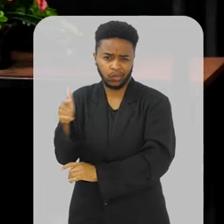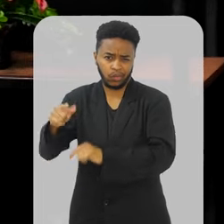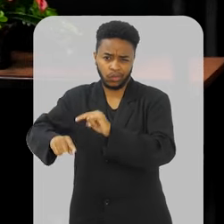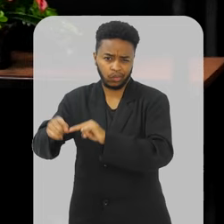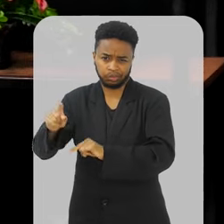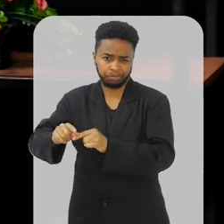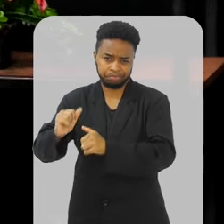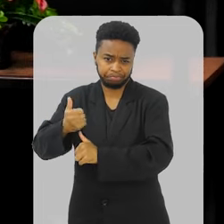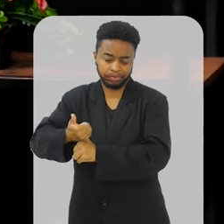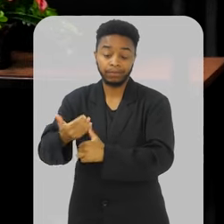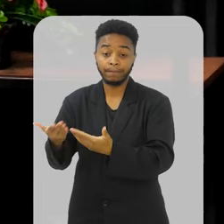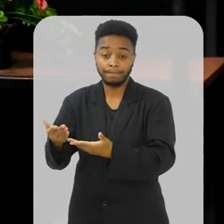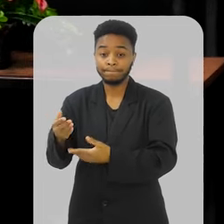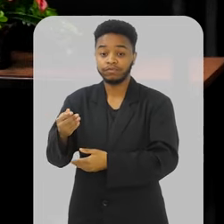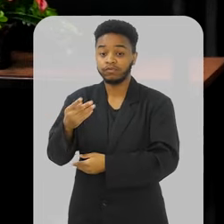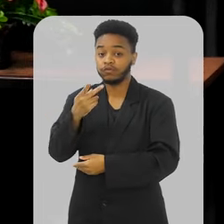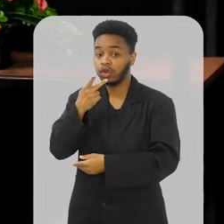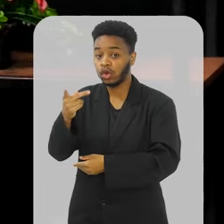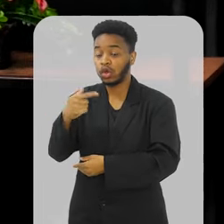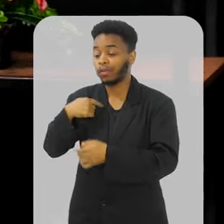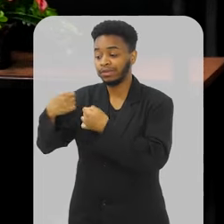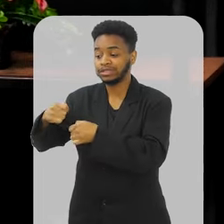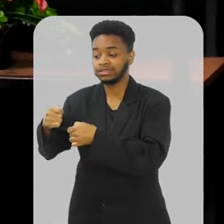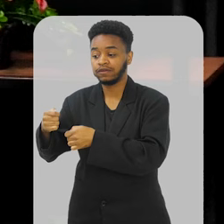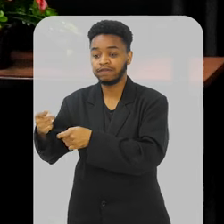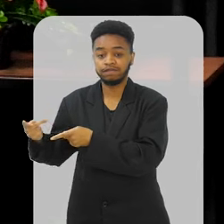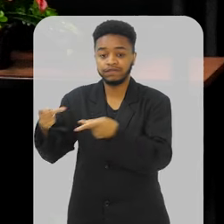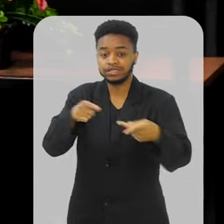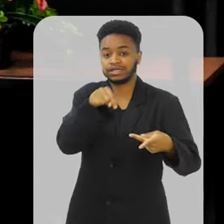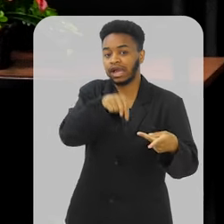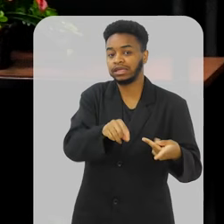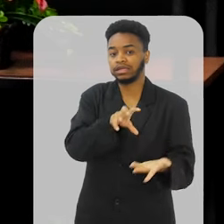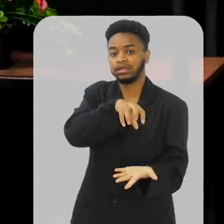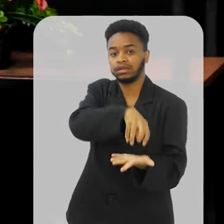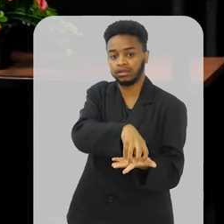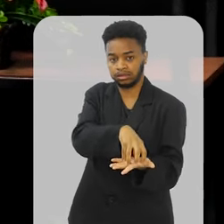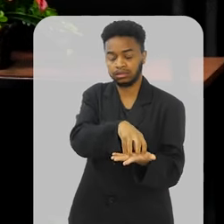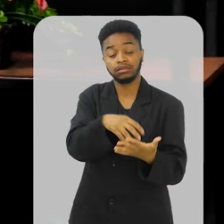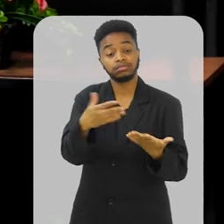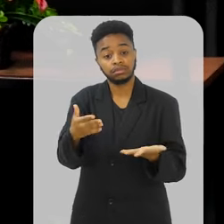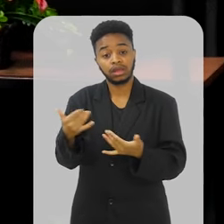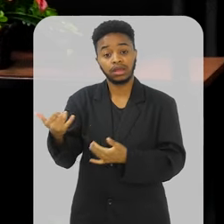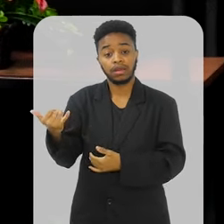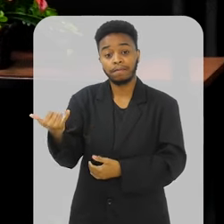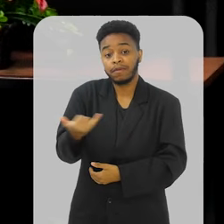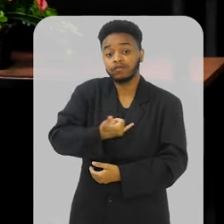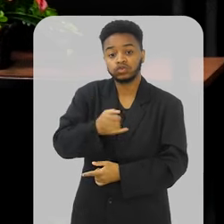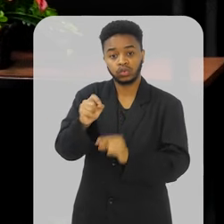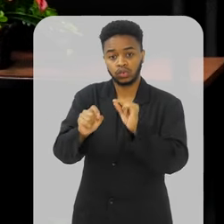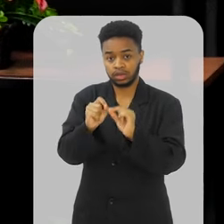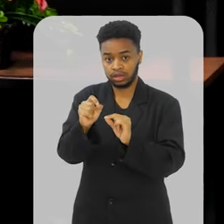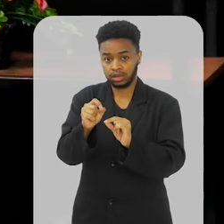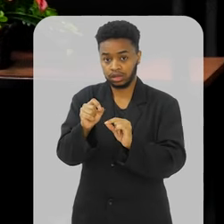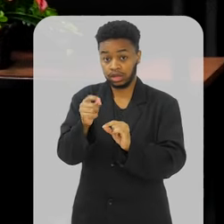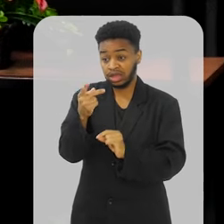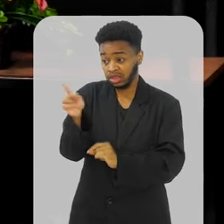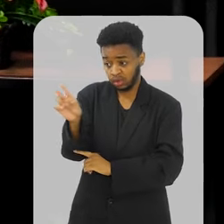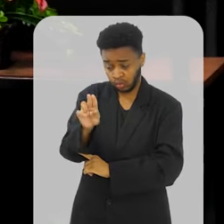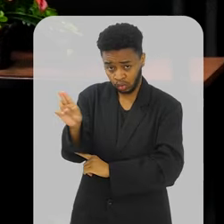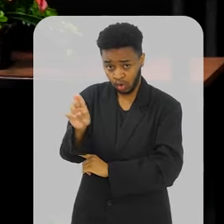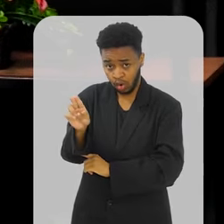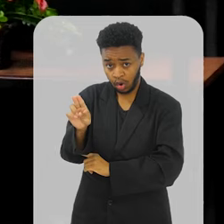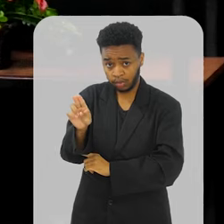Mob mandando comparecer aqui na sede da arquidiocese e veio o comunicado dizendo Olha seu